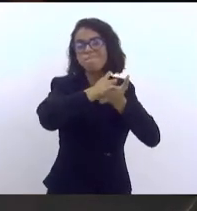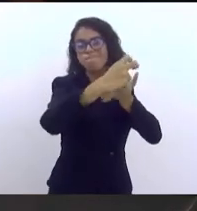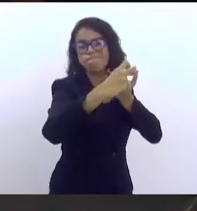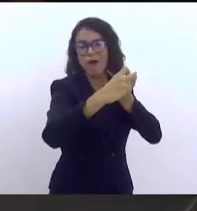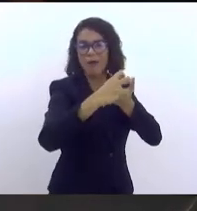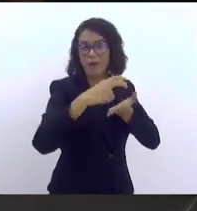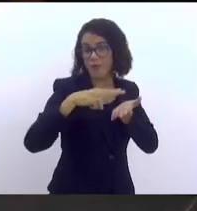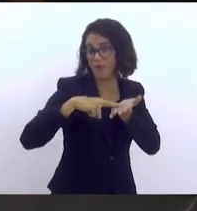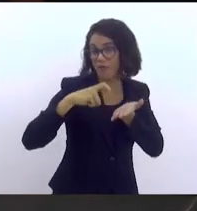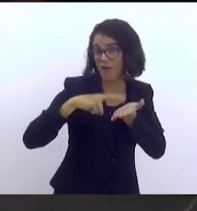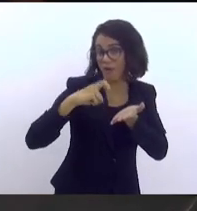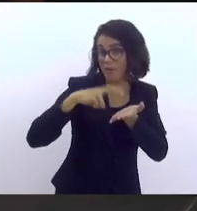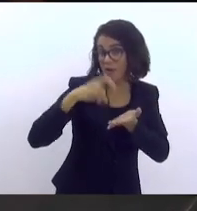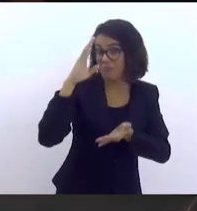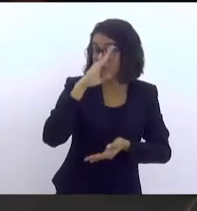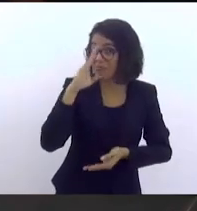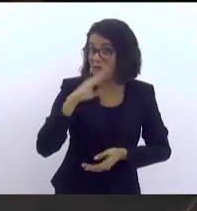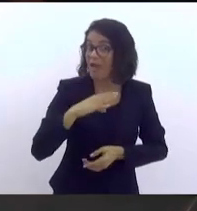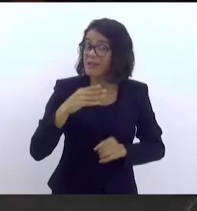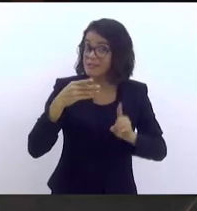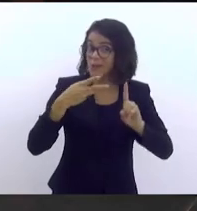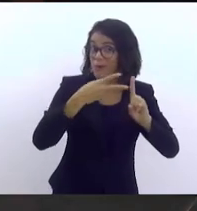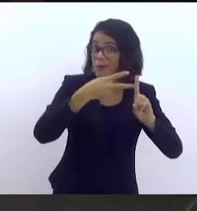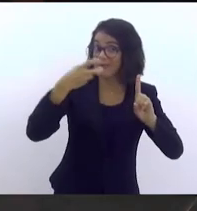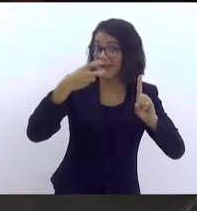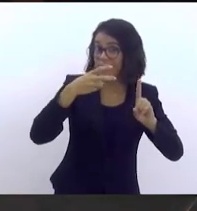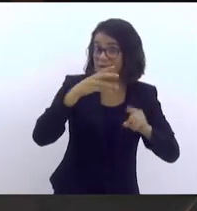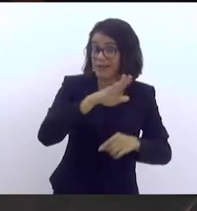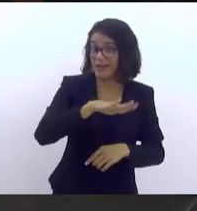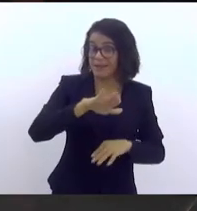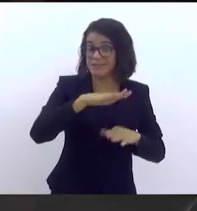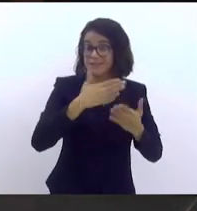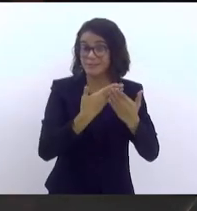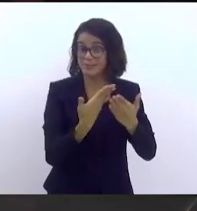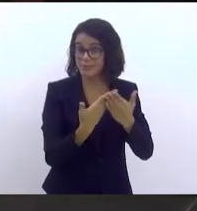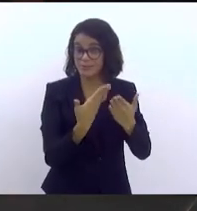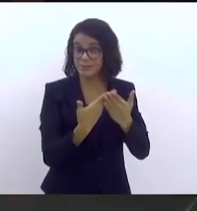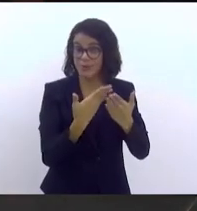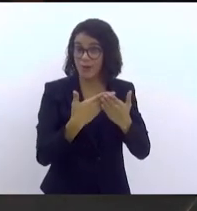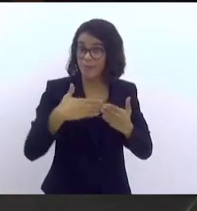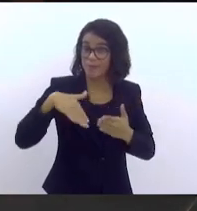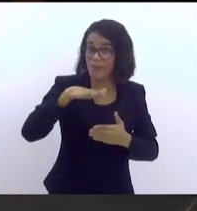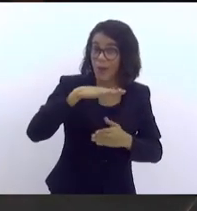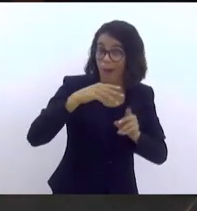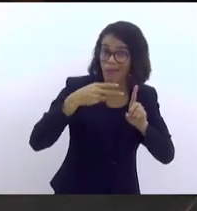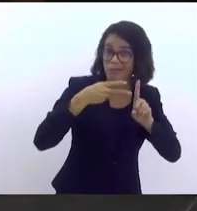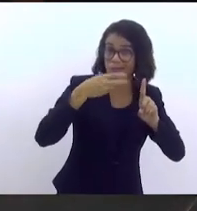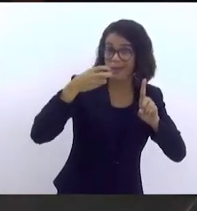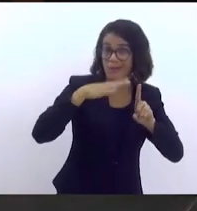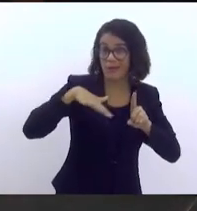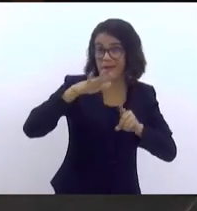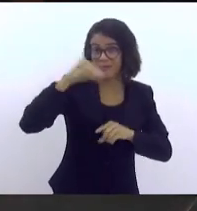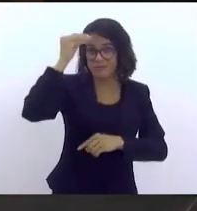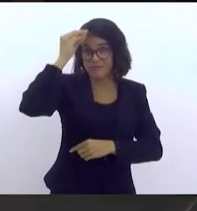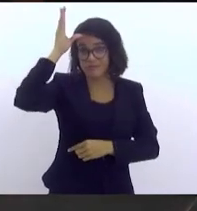brasileiro isso é um ataque as escolas isso é um ataque ao saber